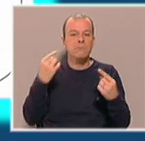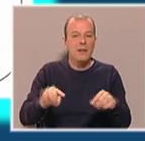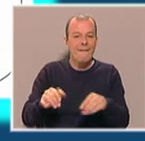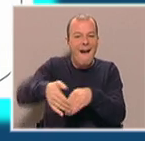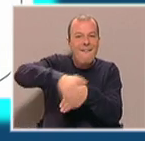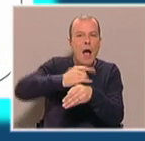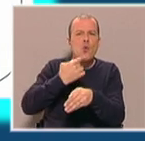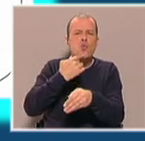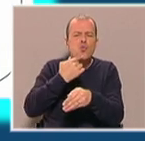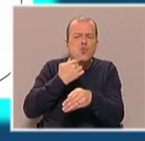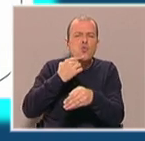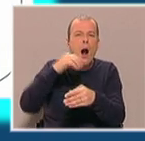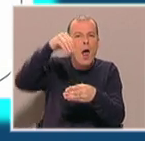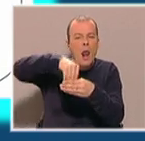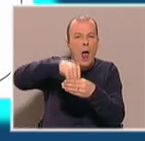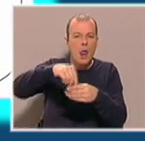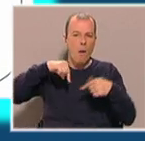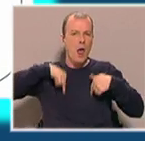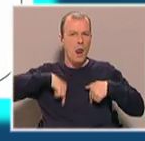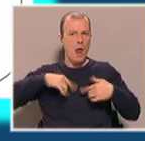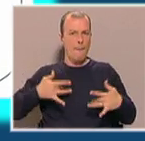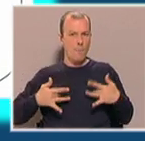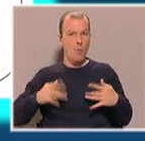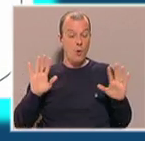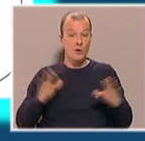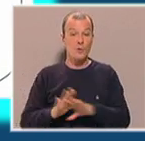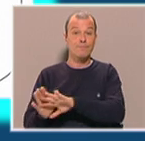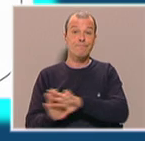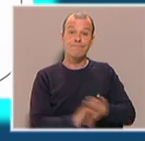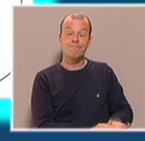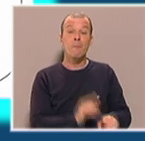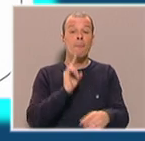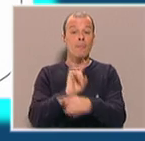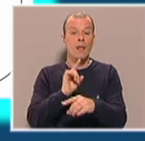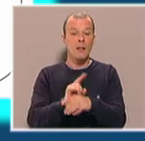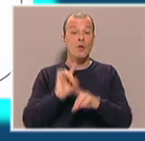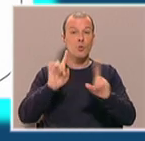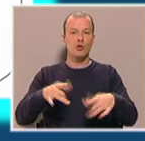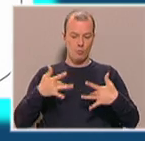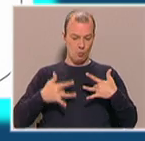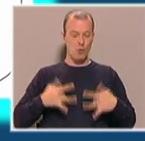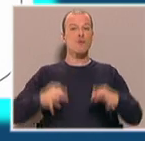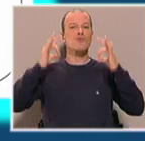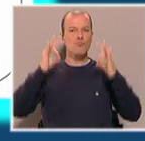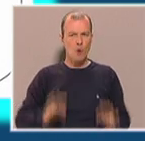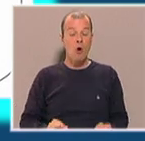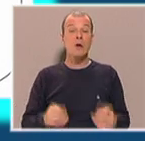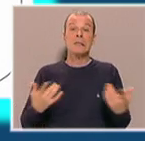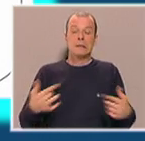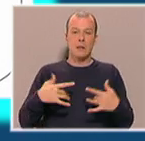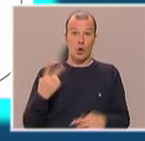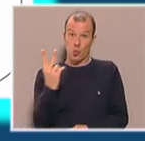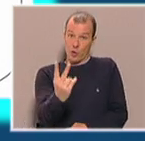alvéolos pulmonares no interior dos nossos pulmões. Depois, além das vias respiratórias, temos os pulmões. Ora, os pulmões são órgãos,